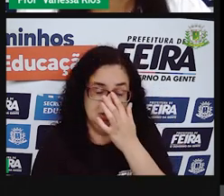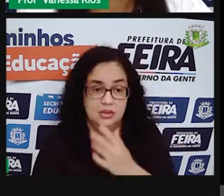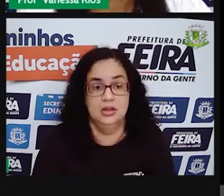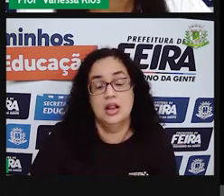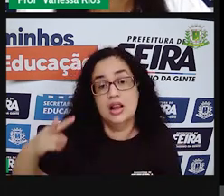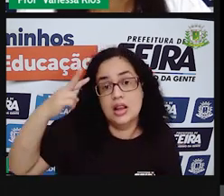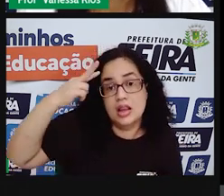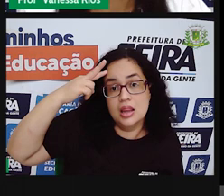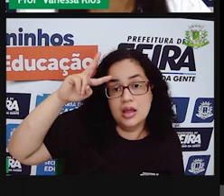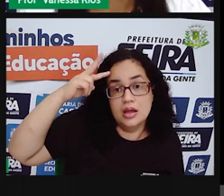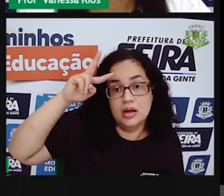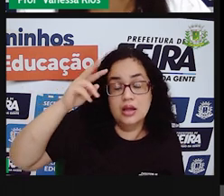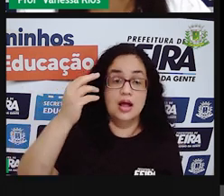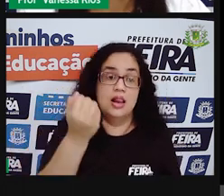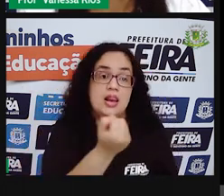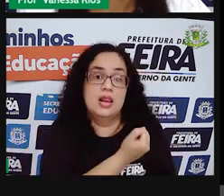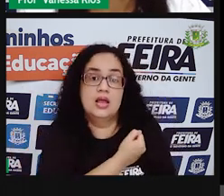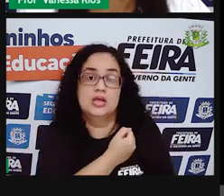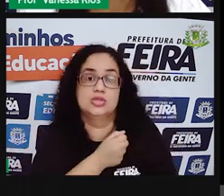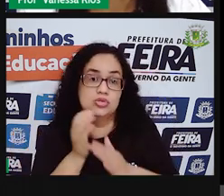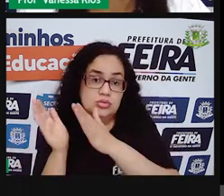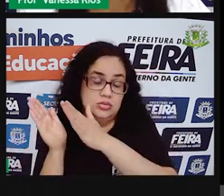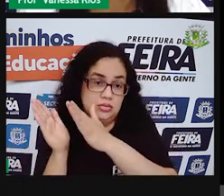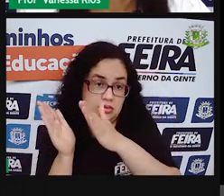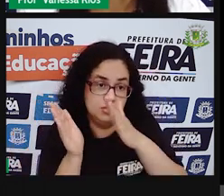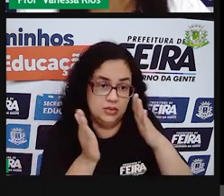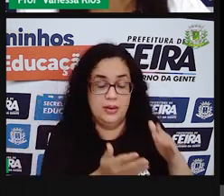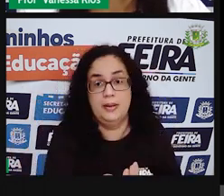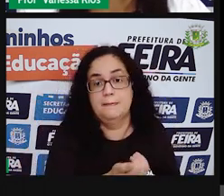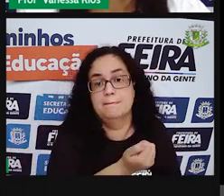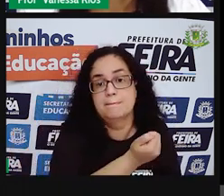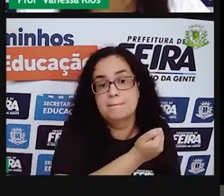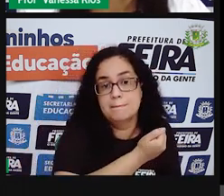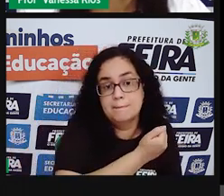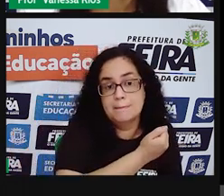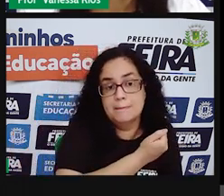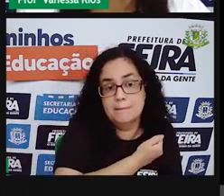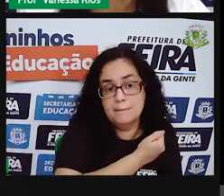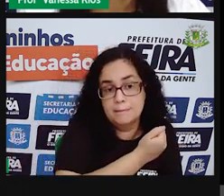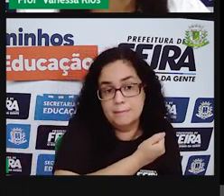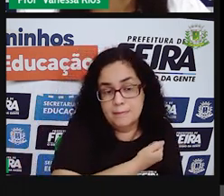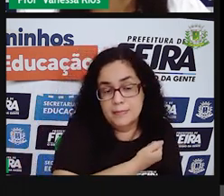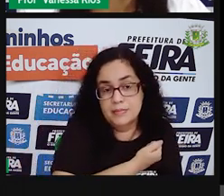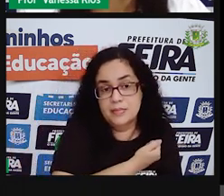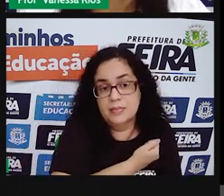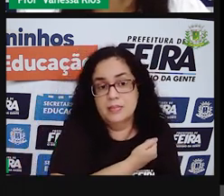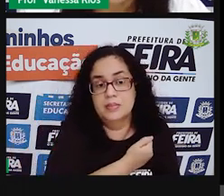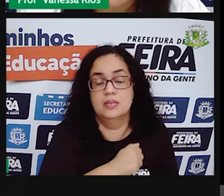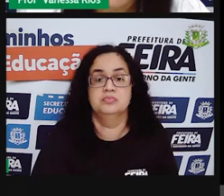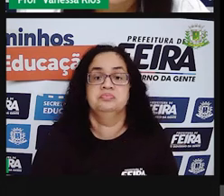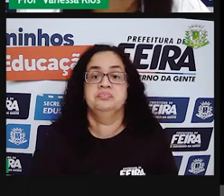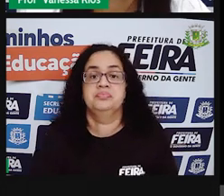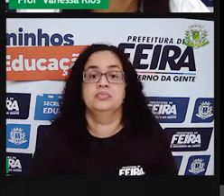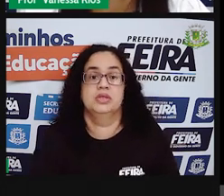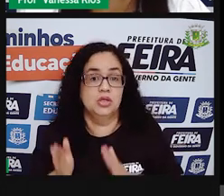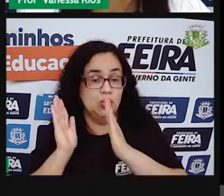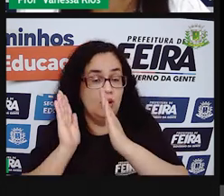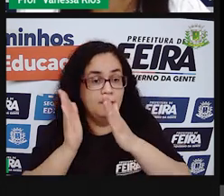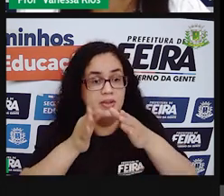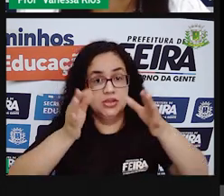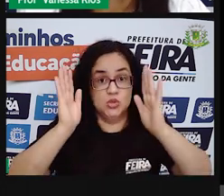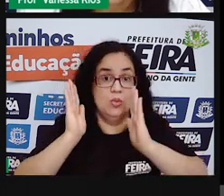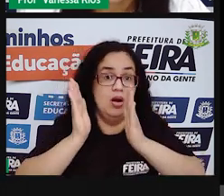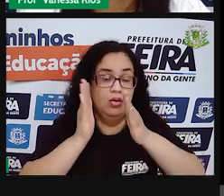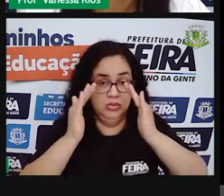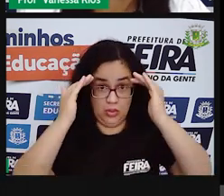Então, nós relembramos nesta aula que uma sequência numérica é aquela onde seus termos é composto por números e obedecem